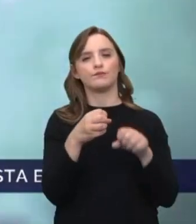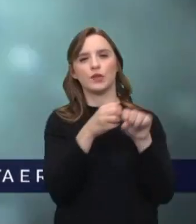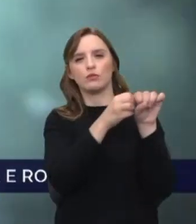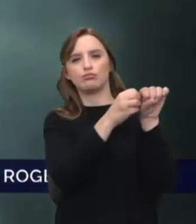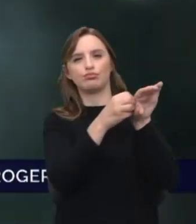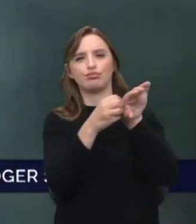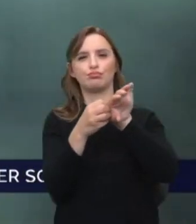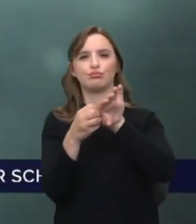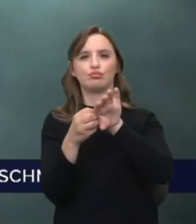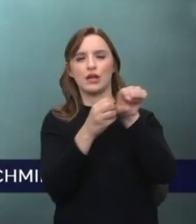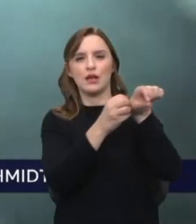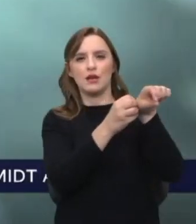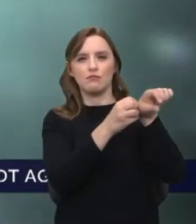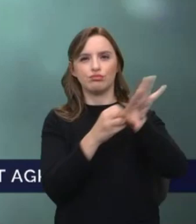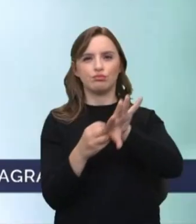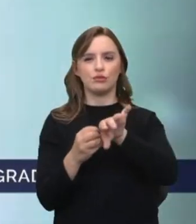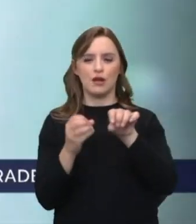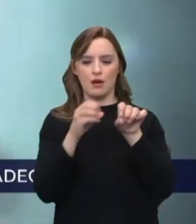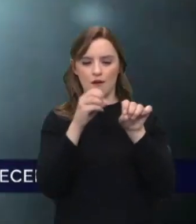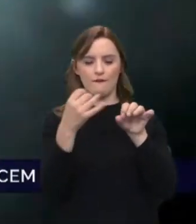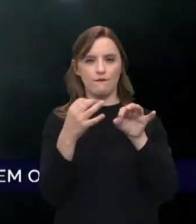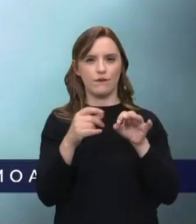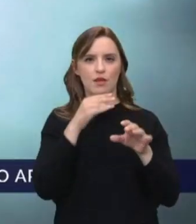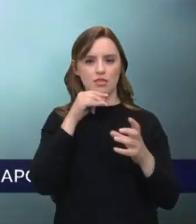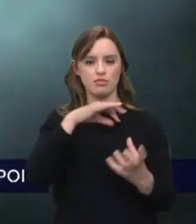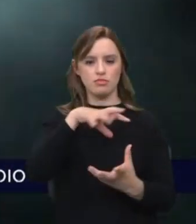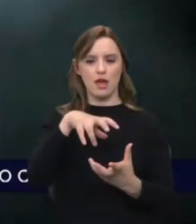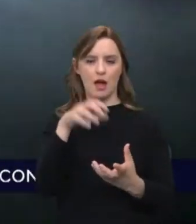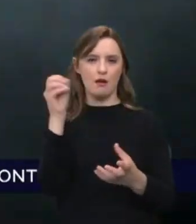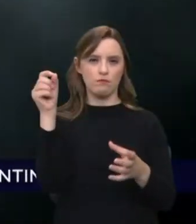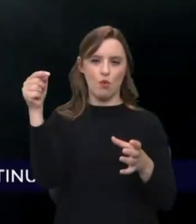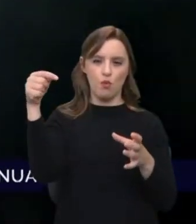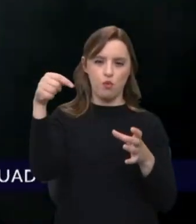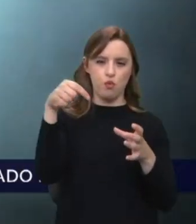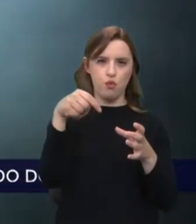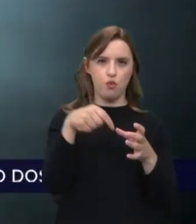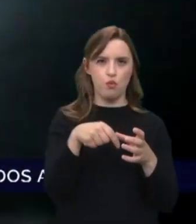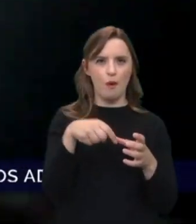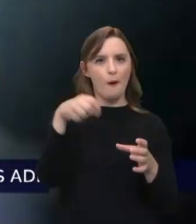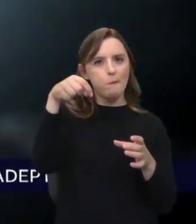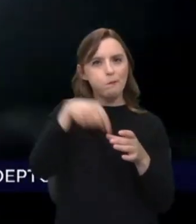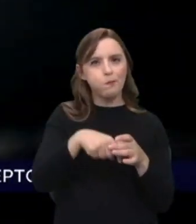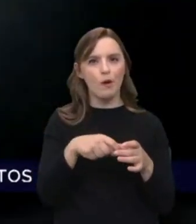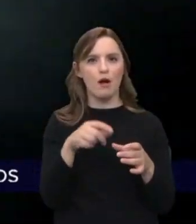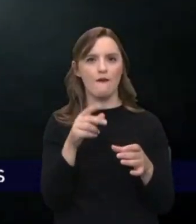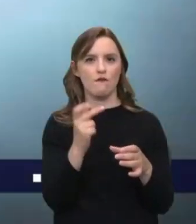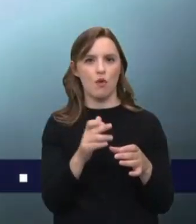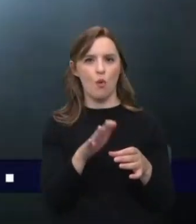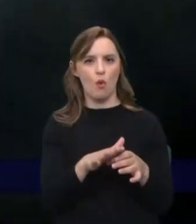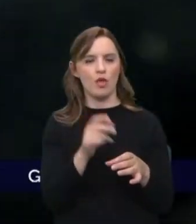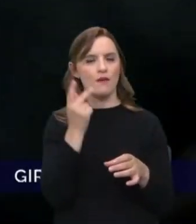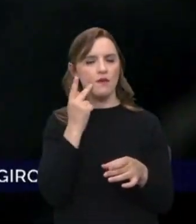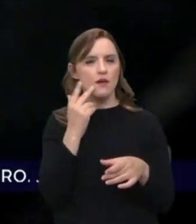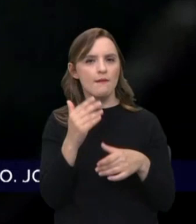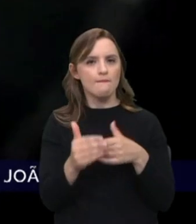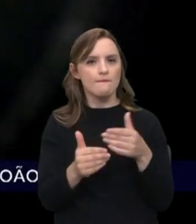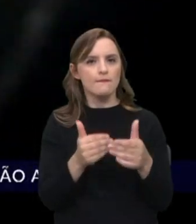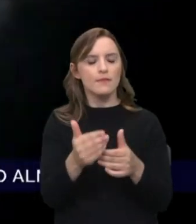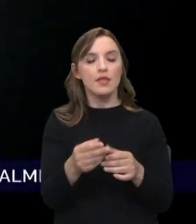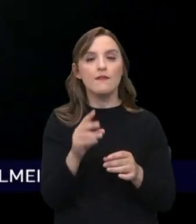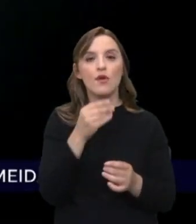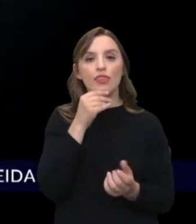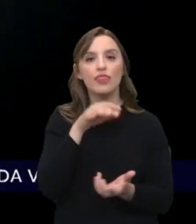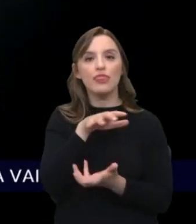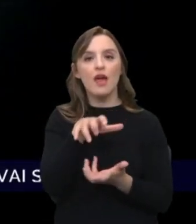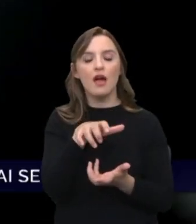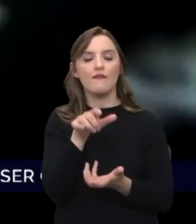de pedaços de asteroides que entraram pela nossa atmosfera, conseguiram sobreviver e depositaram-se no nosso planeta,